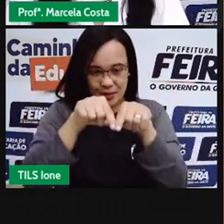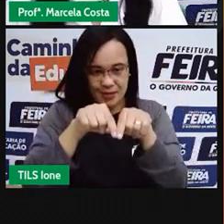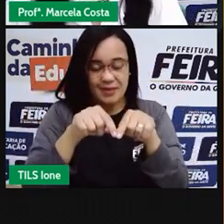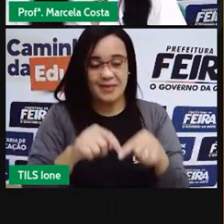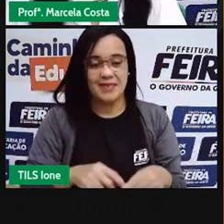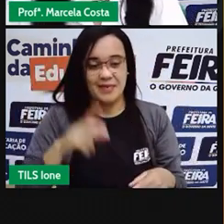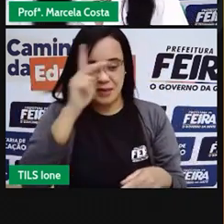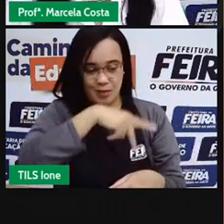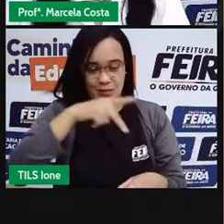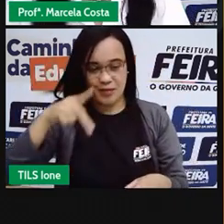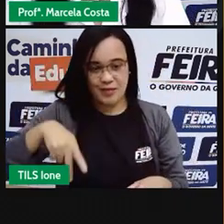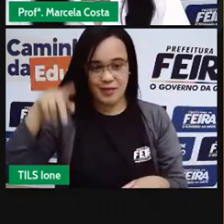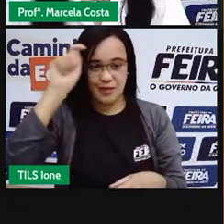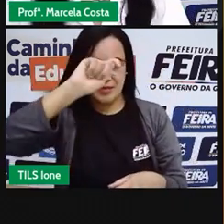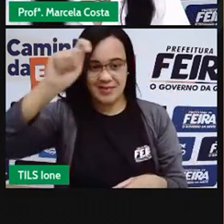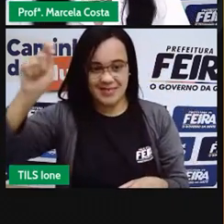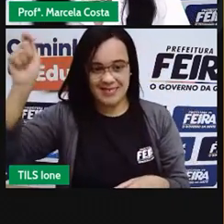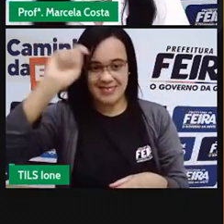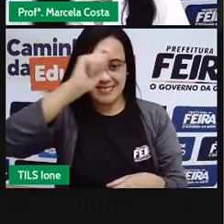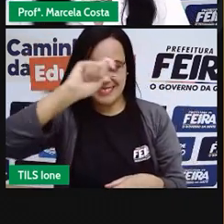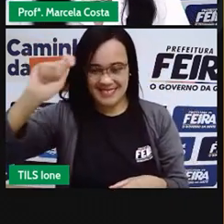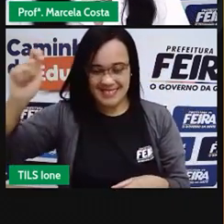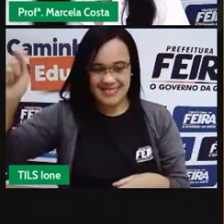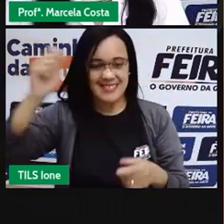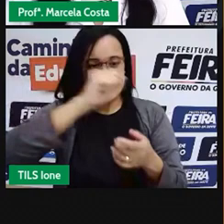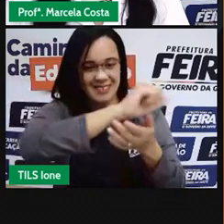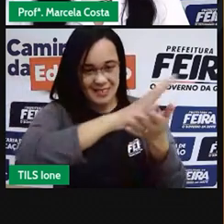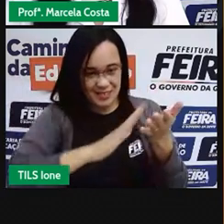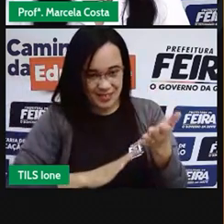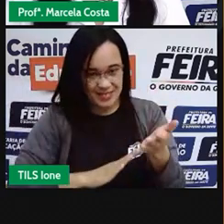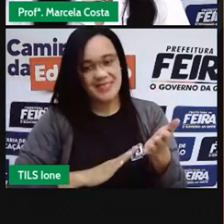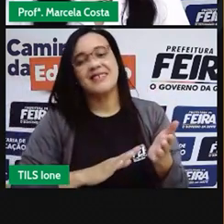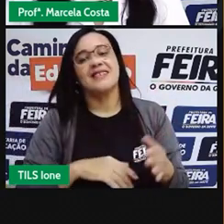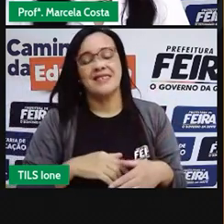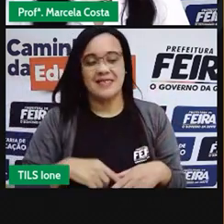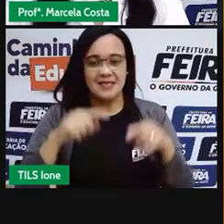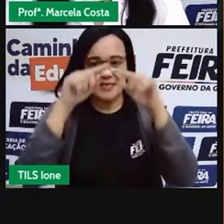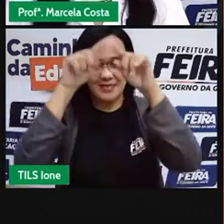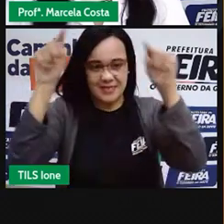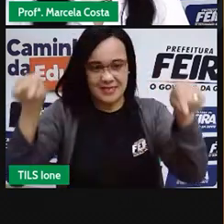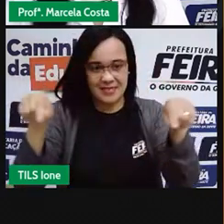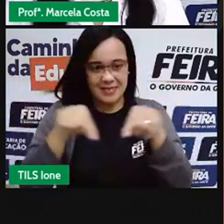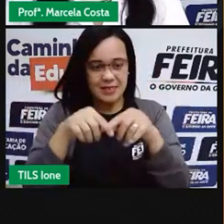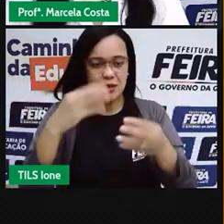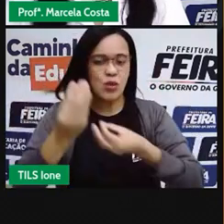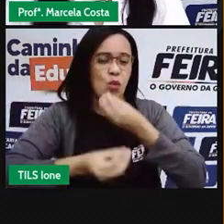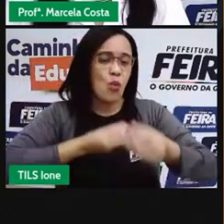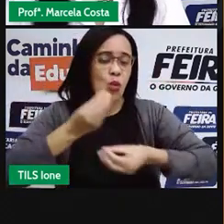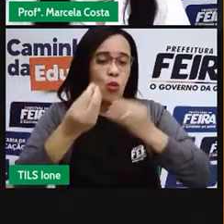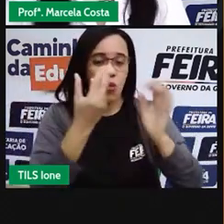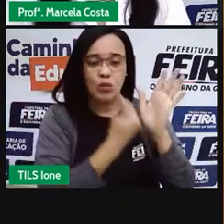professora usava para escrever ali as atividades? Aquele quadro tem um formato